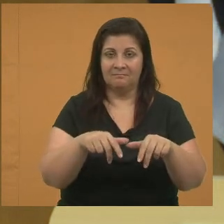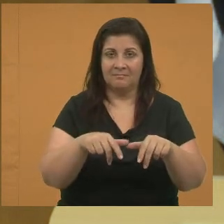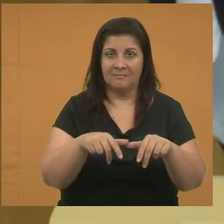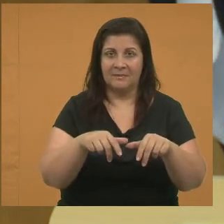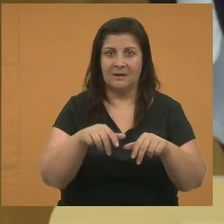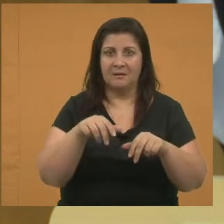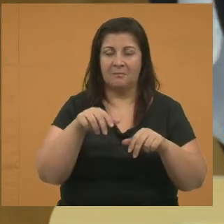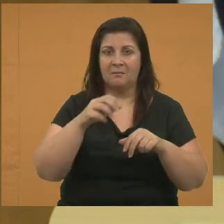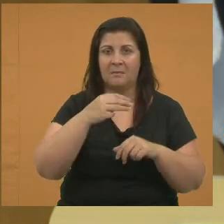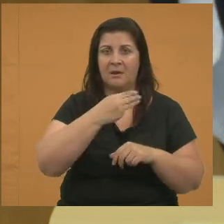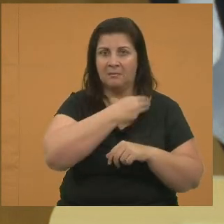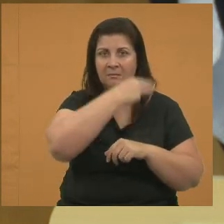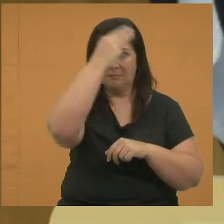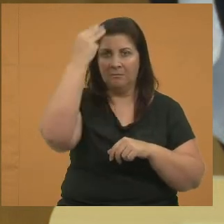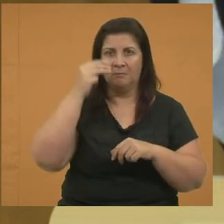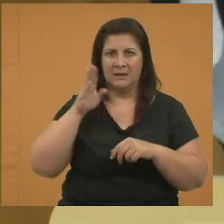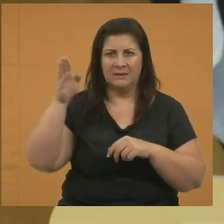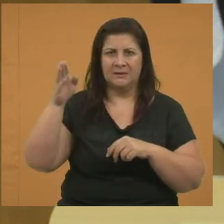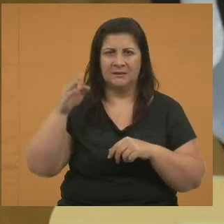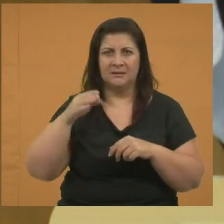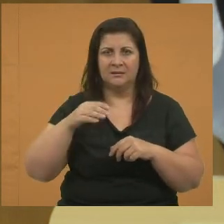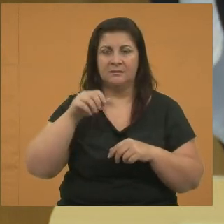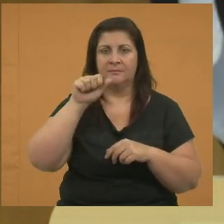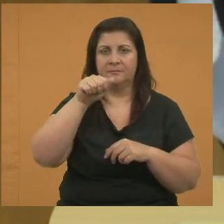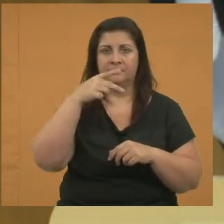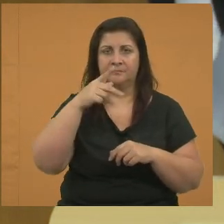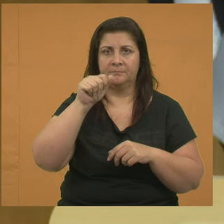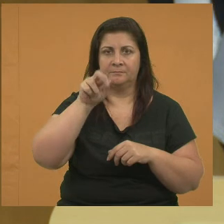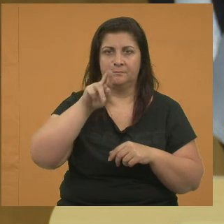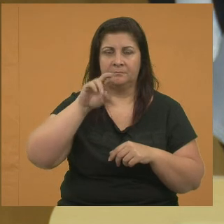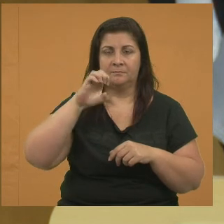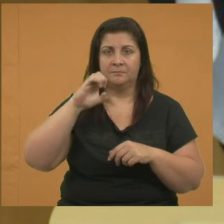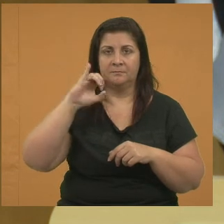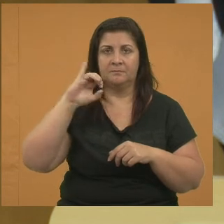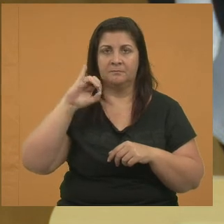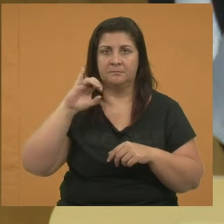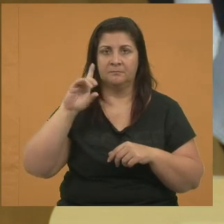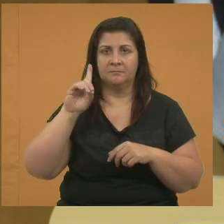o trajeto nós fomos aprendendo muitas coisas, durante 4 dias. Então, a gente faz